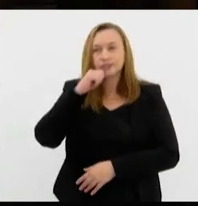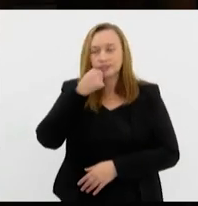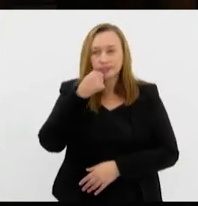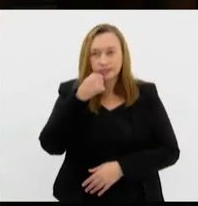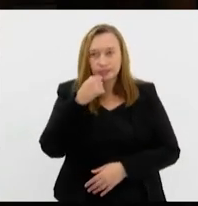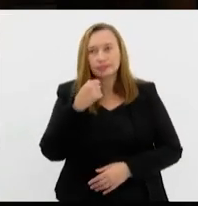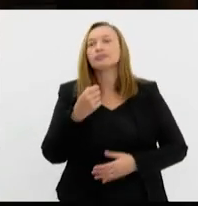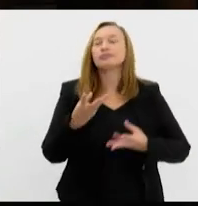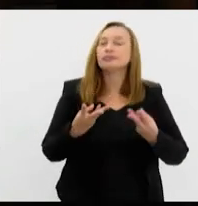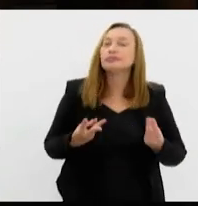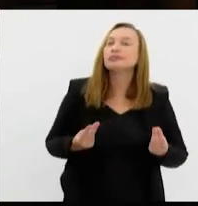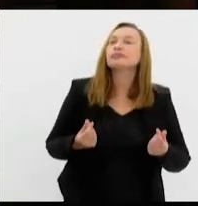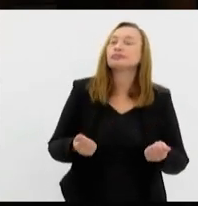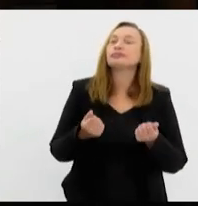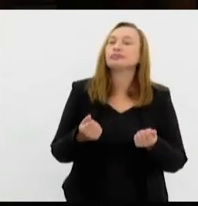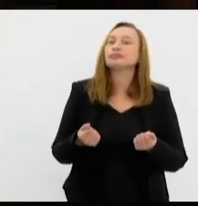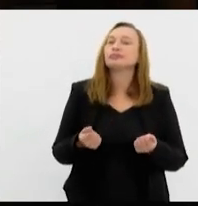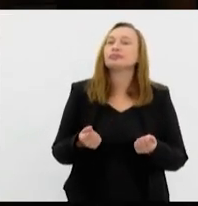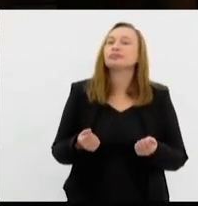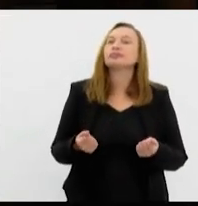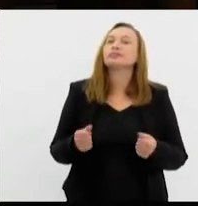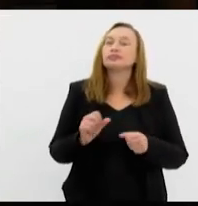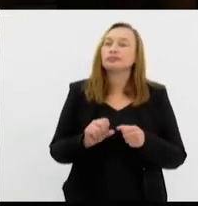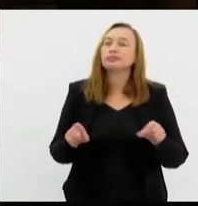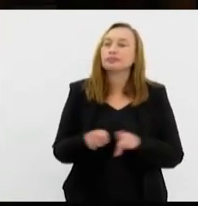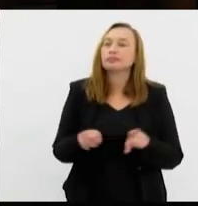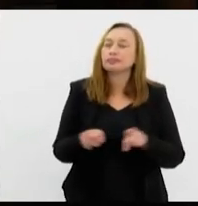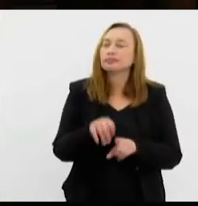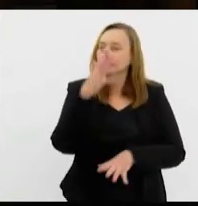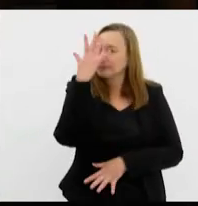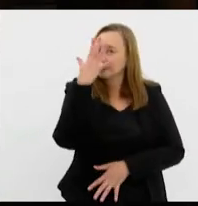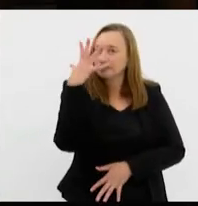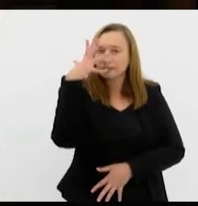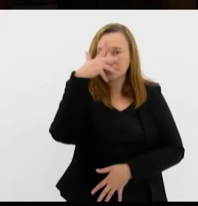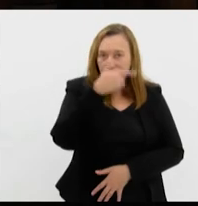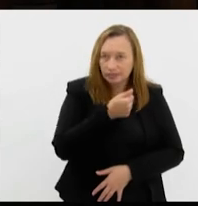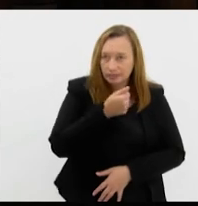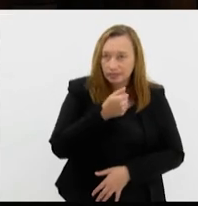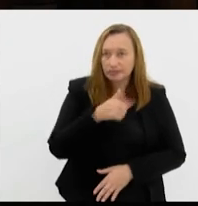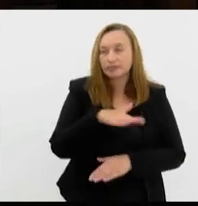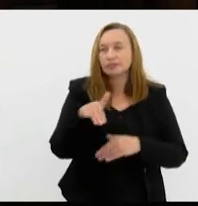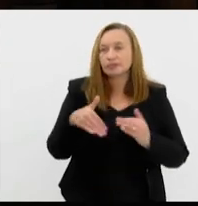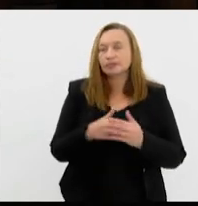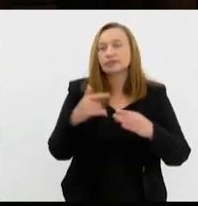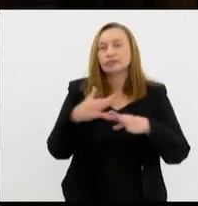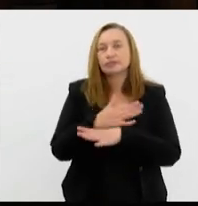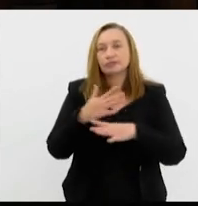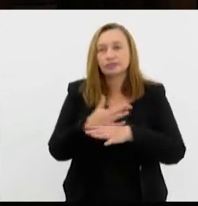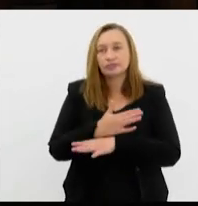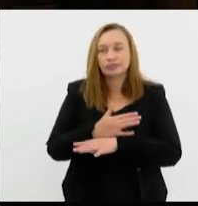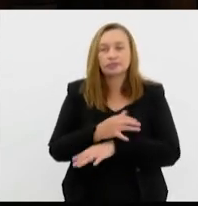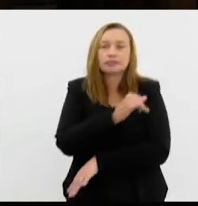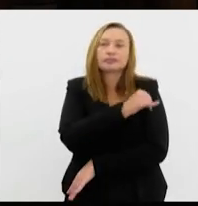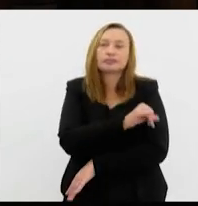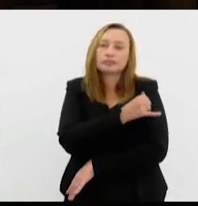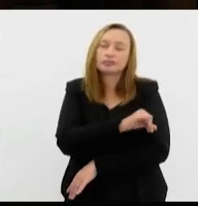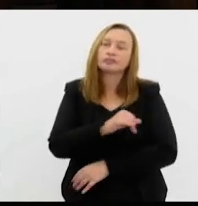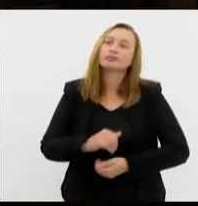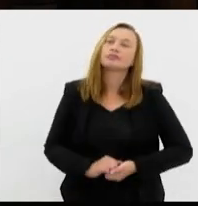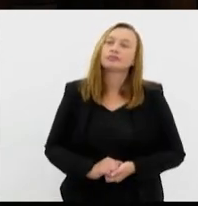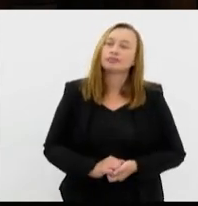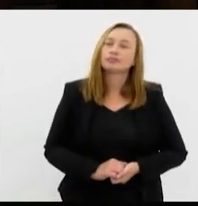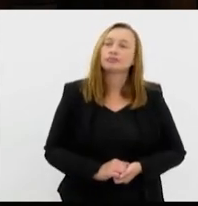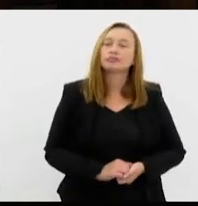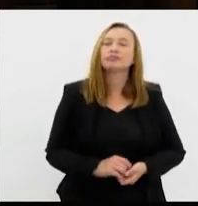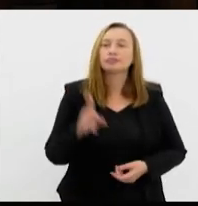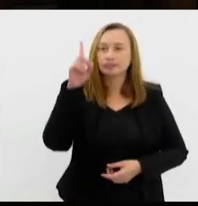a sensibilidade de fazer também um belo carnaval em toda a cidade e estado do Rio de Janeiro. Tenho dito que